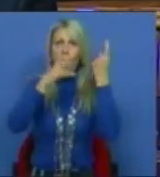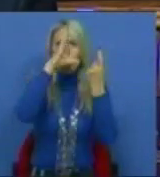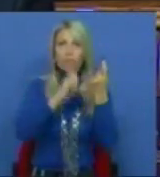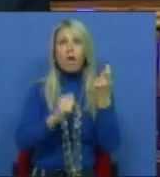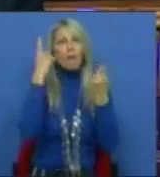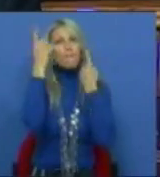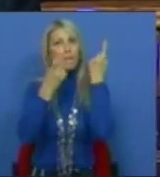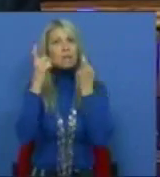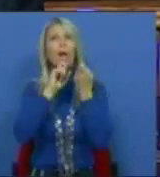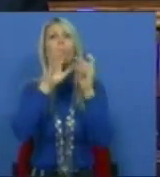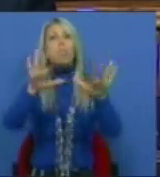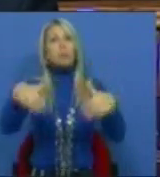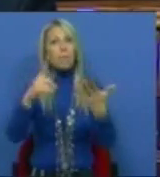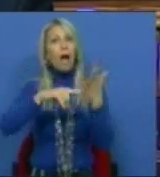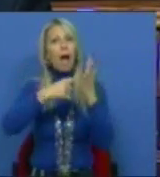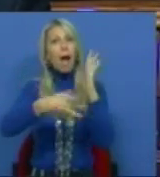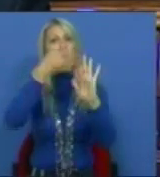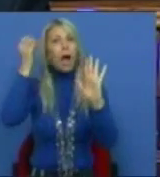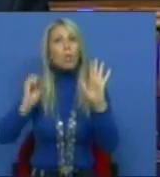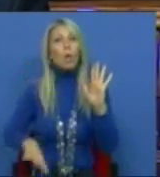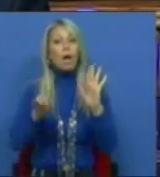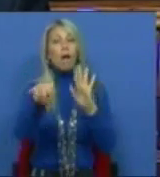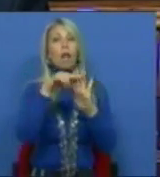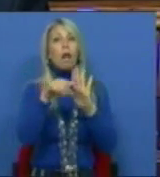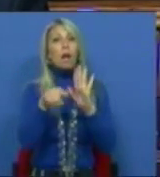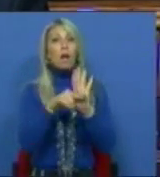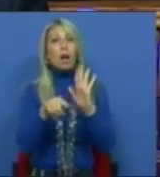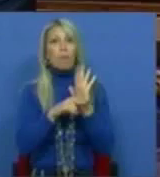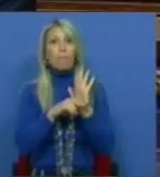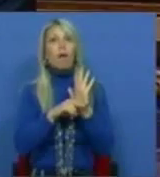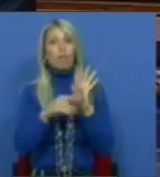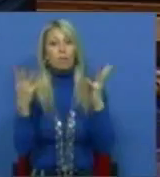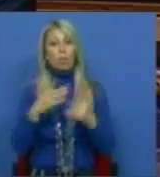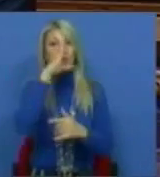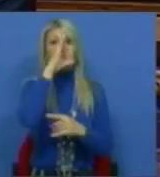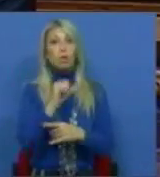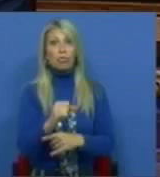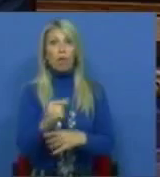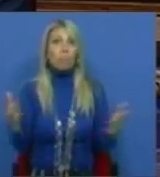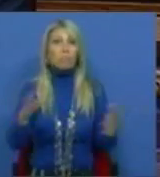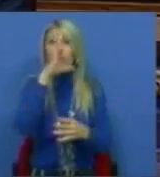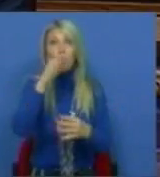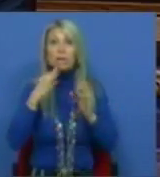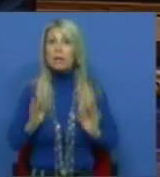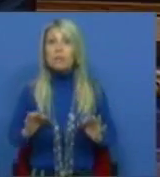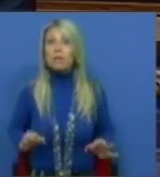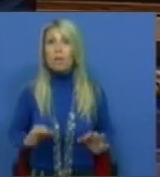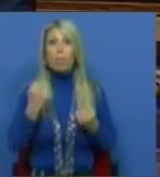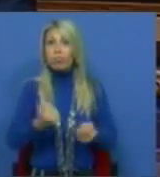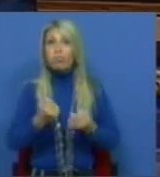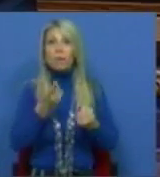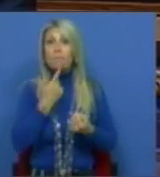facto, a possibilidade de anular esta norma do Orçamento de Estado? Não sei, sinceramente, não consigo